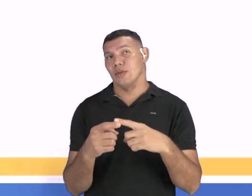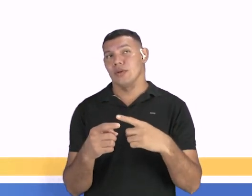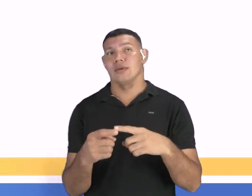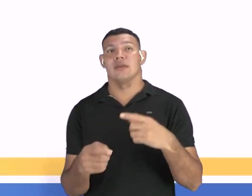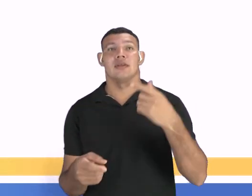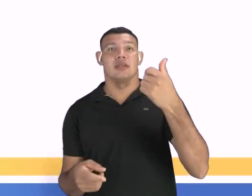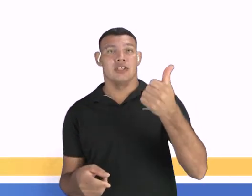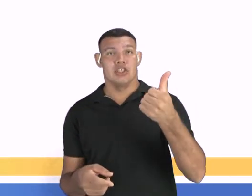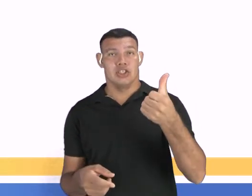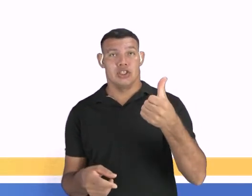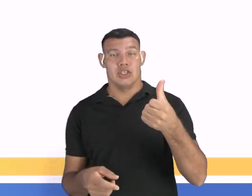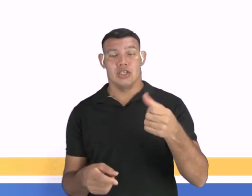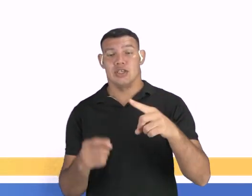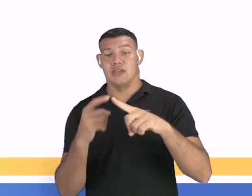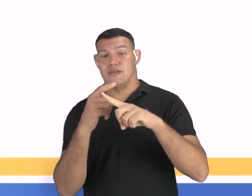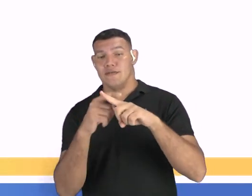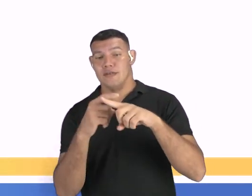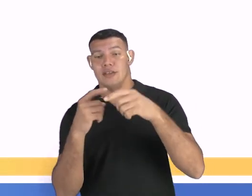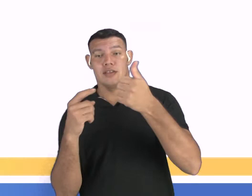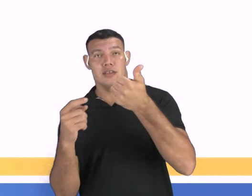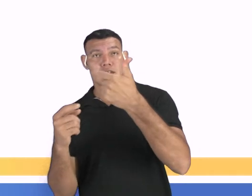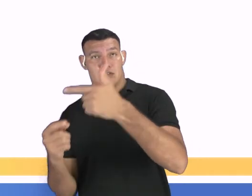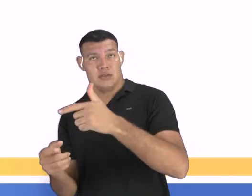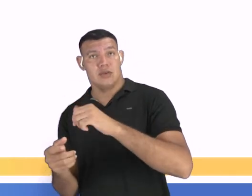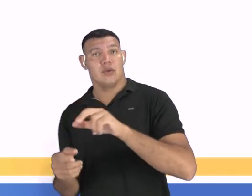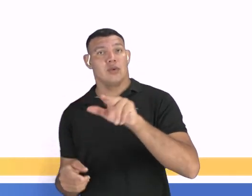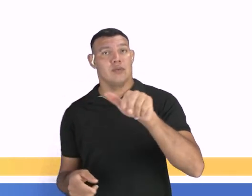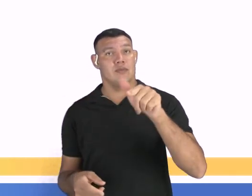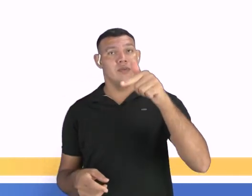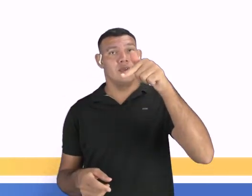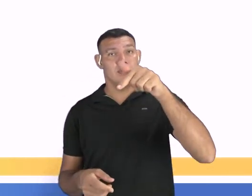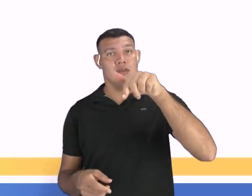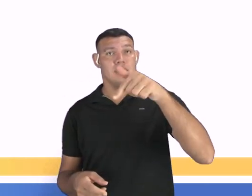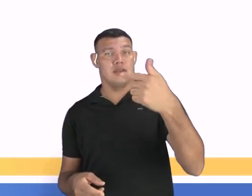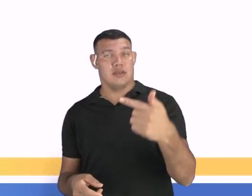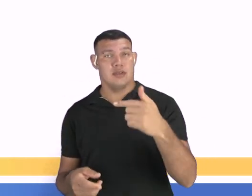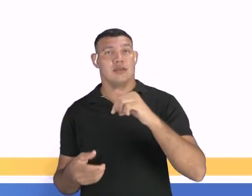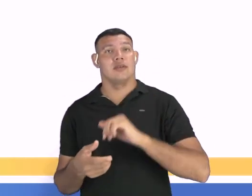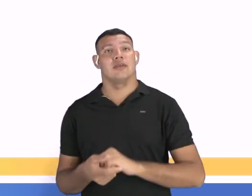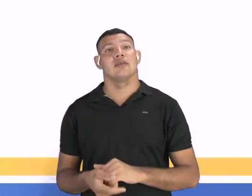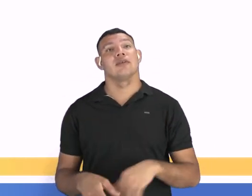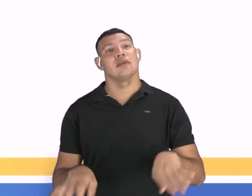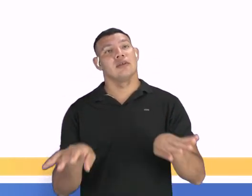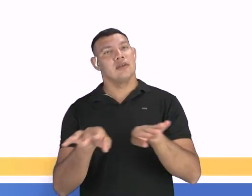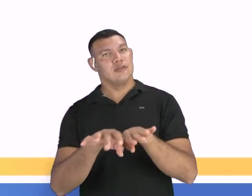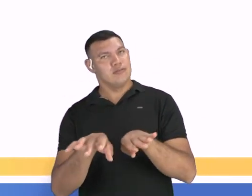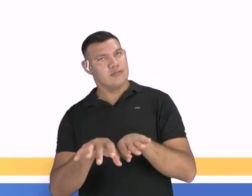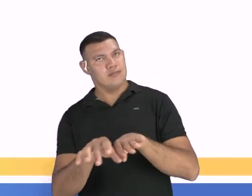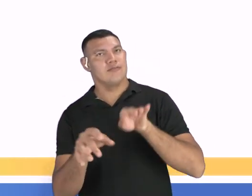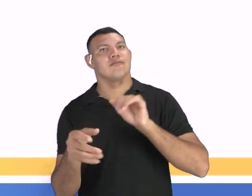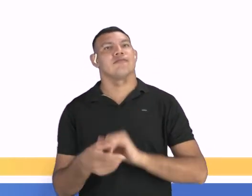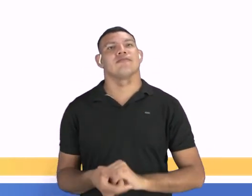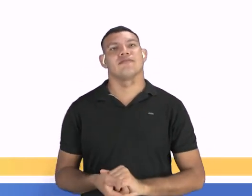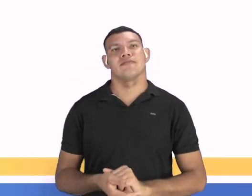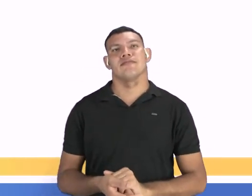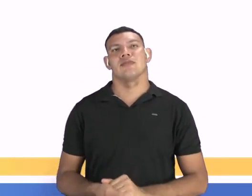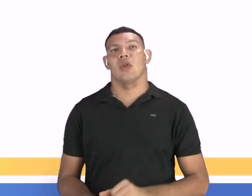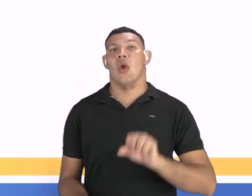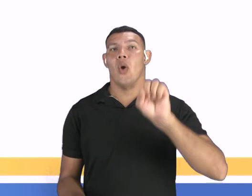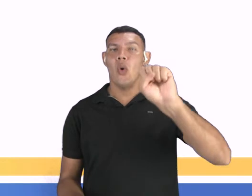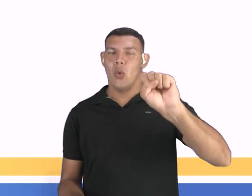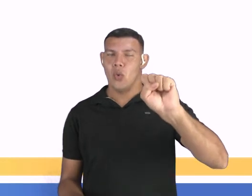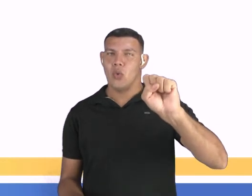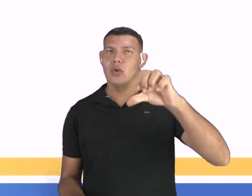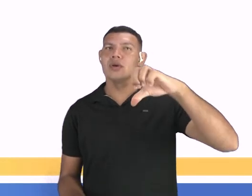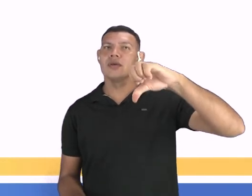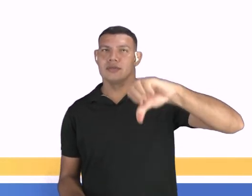a 72. Observe que ainda temos dois divisores do 72 para listar, que são o 8 e o